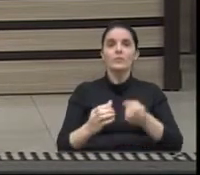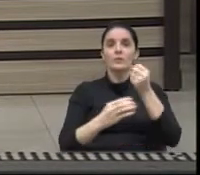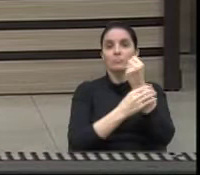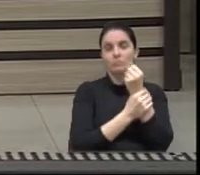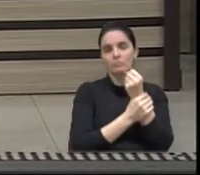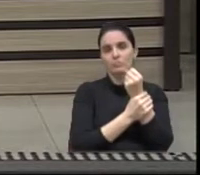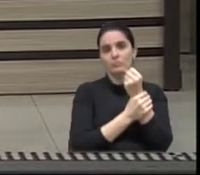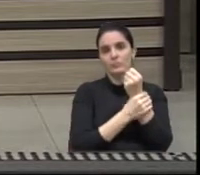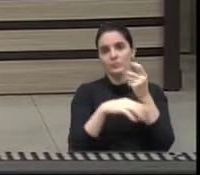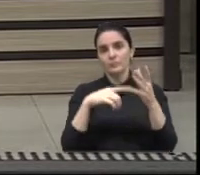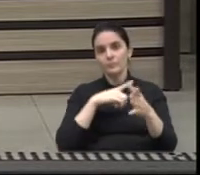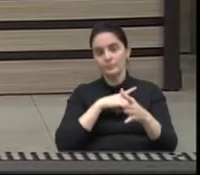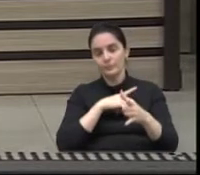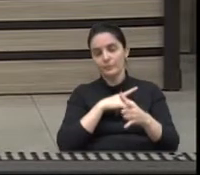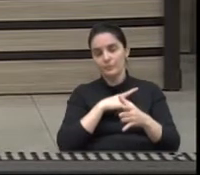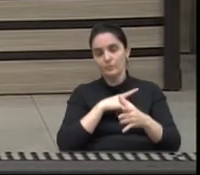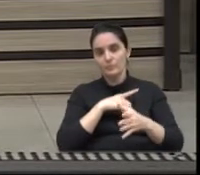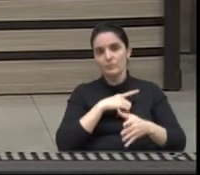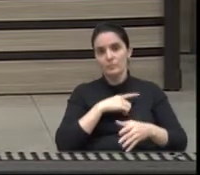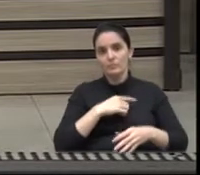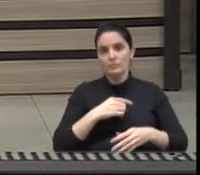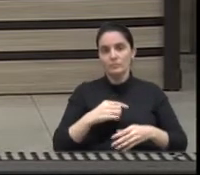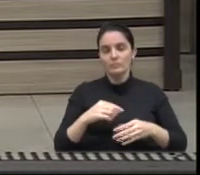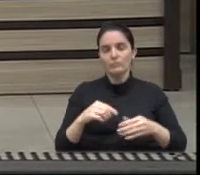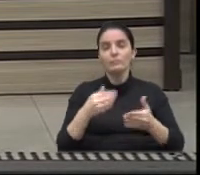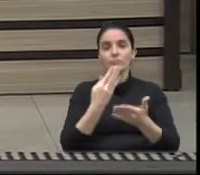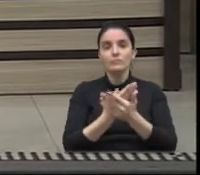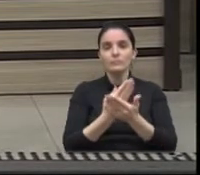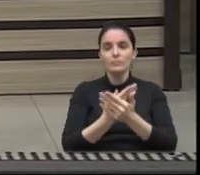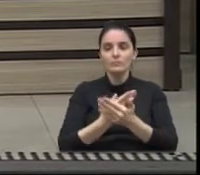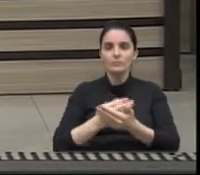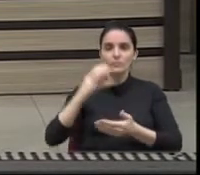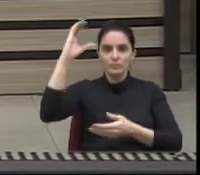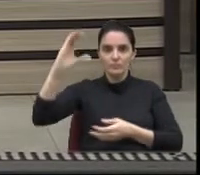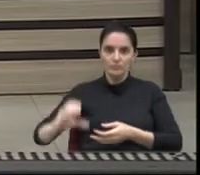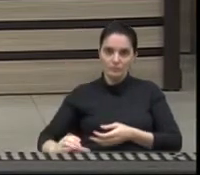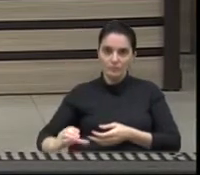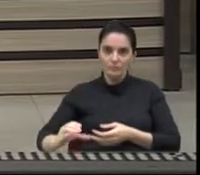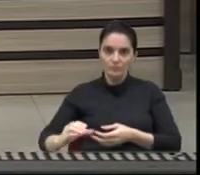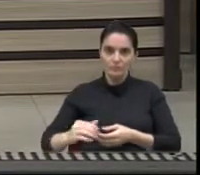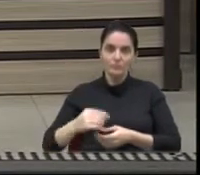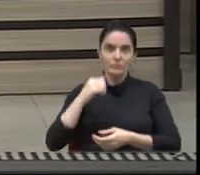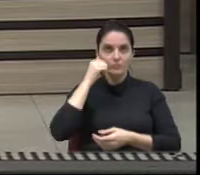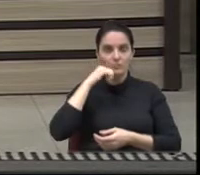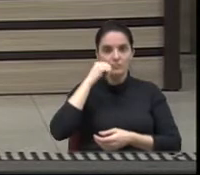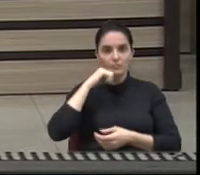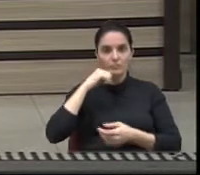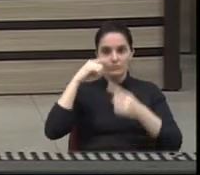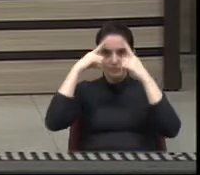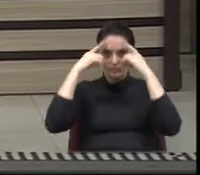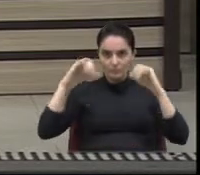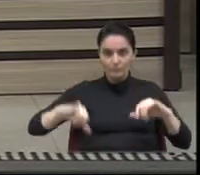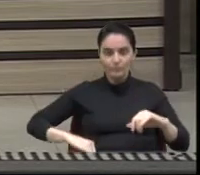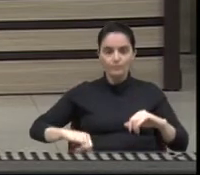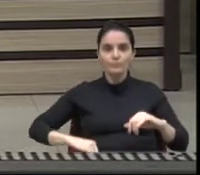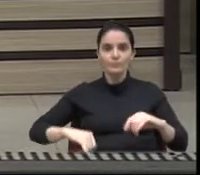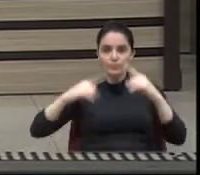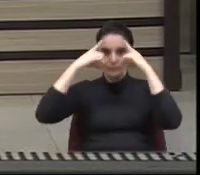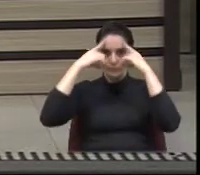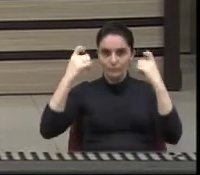vagas em creches municipais para mulheres vítimas de violência. Vereadora Érica Tanque. As comissões